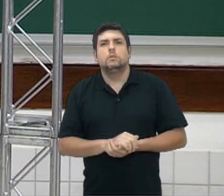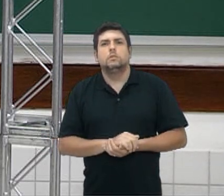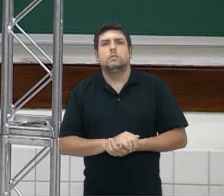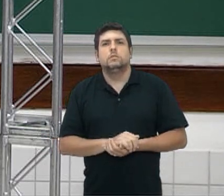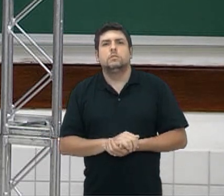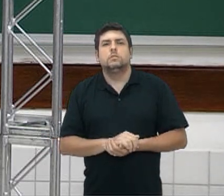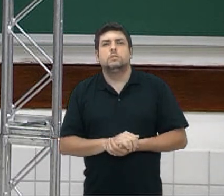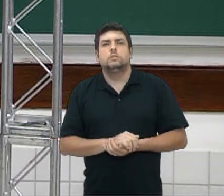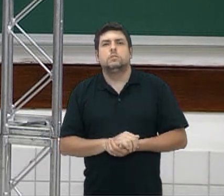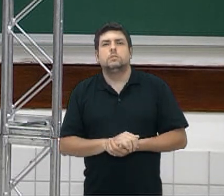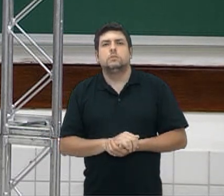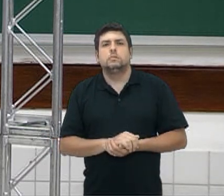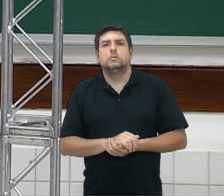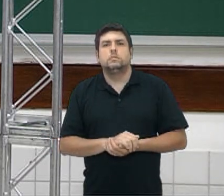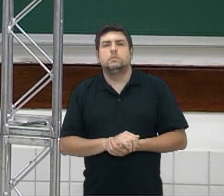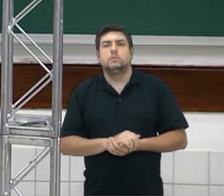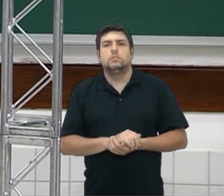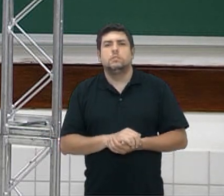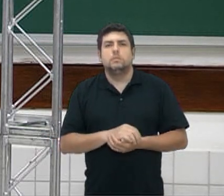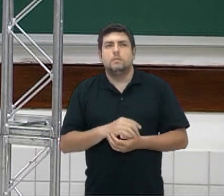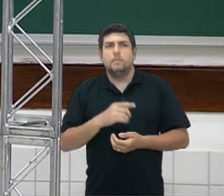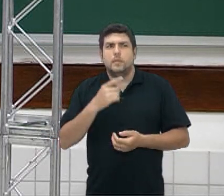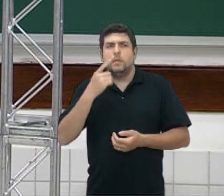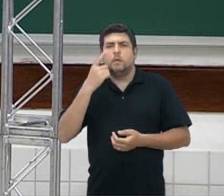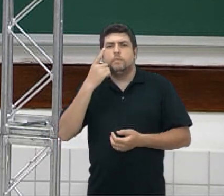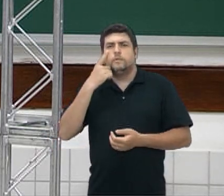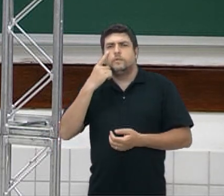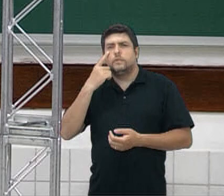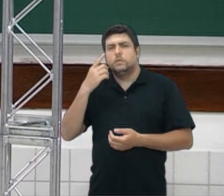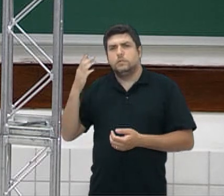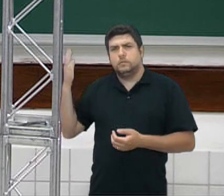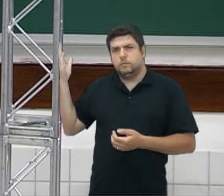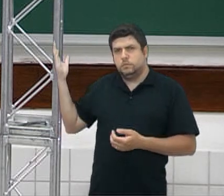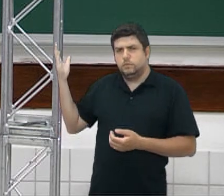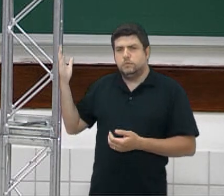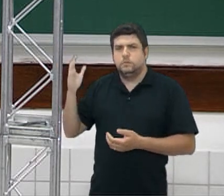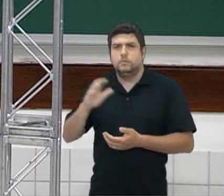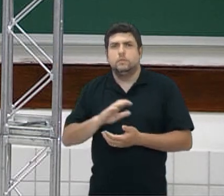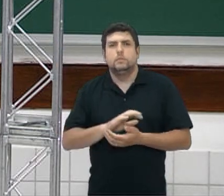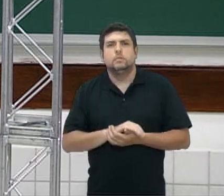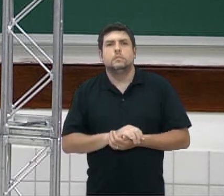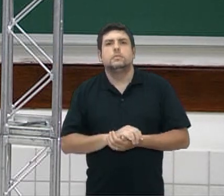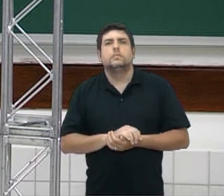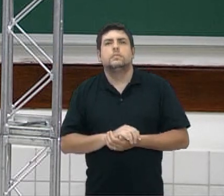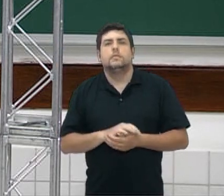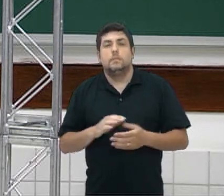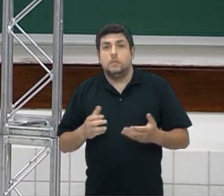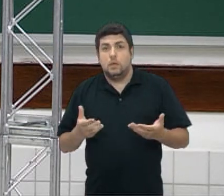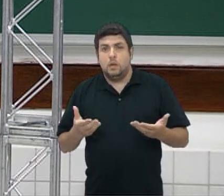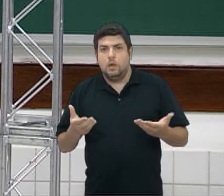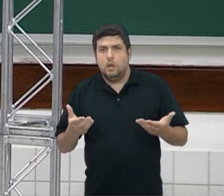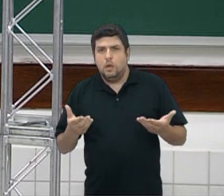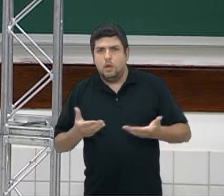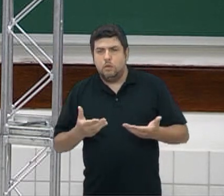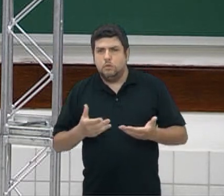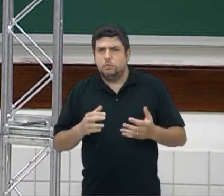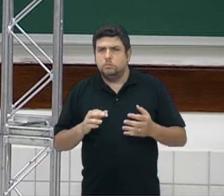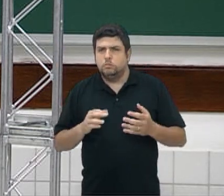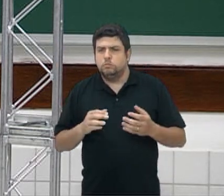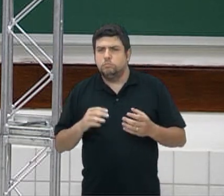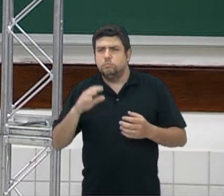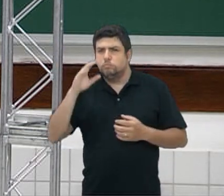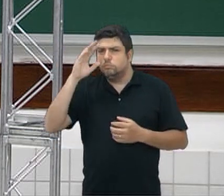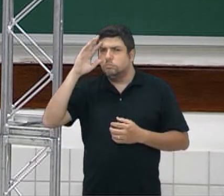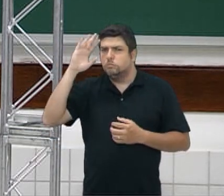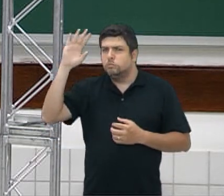Vamos lá. Veja o que nós estamos fazendo aqui, pessoal. Nós estamos construindo agora a ideia do movimento.